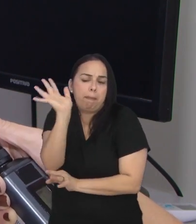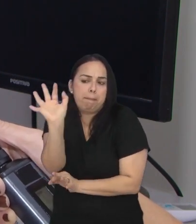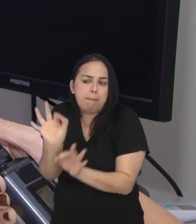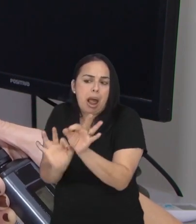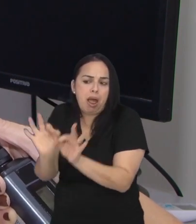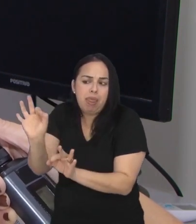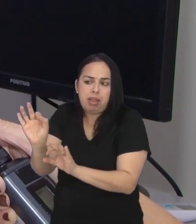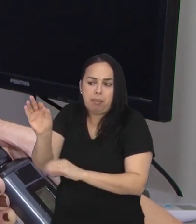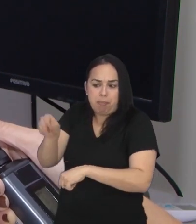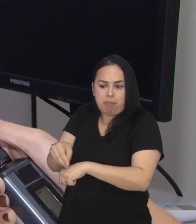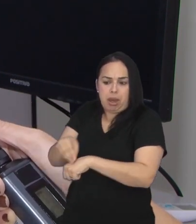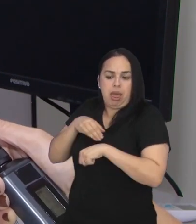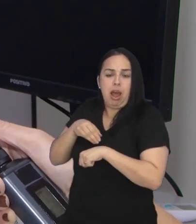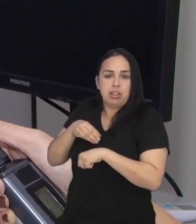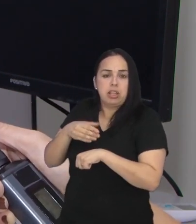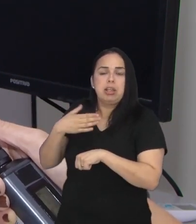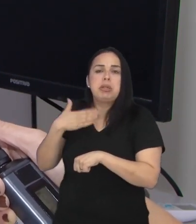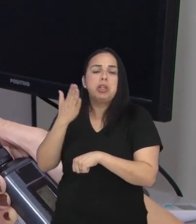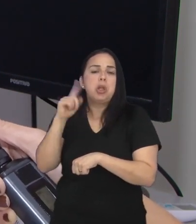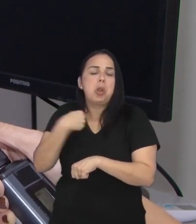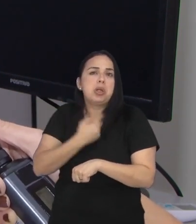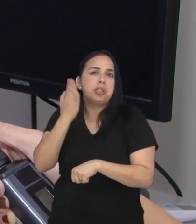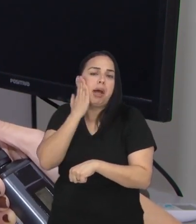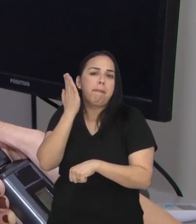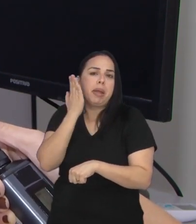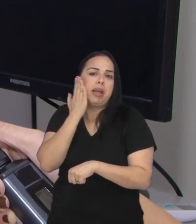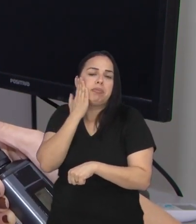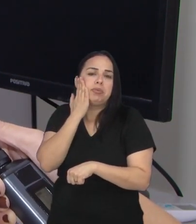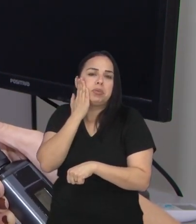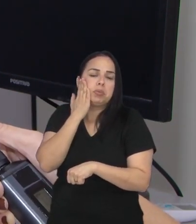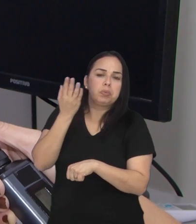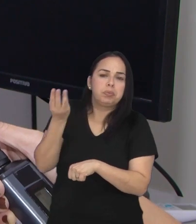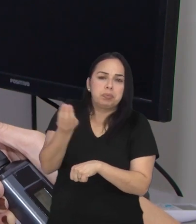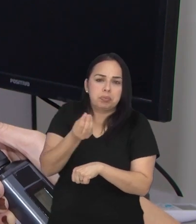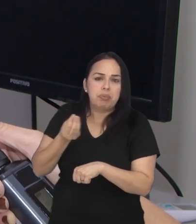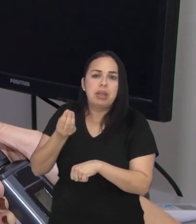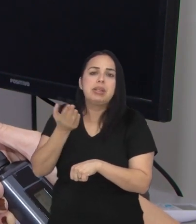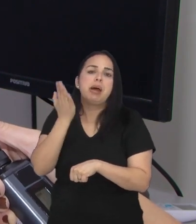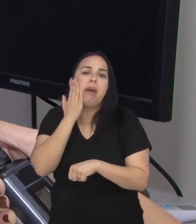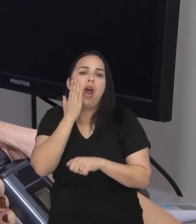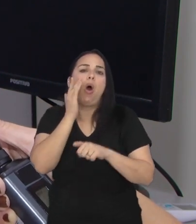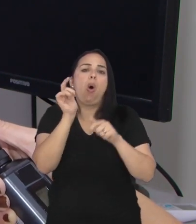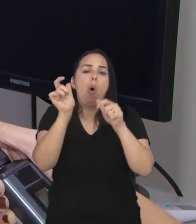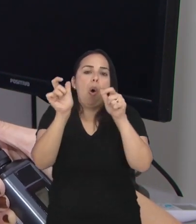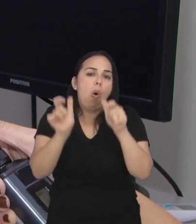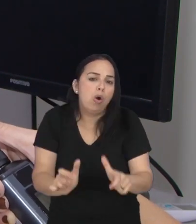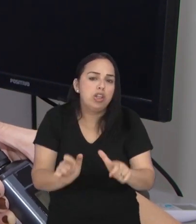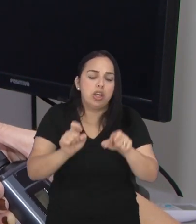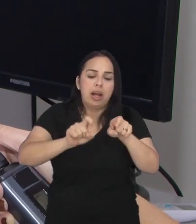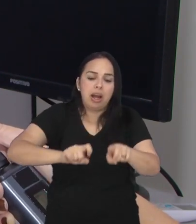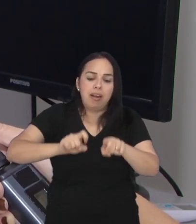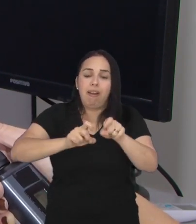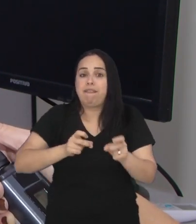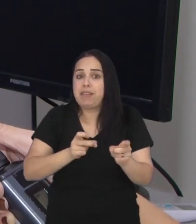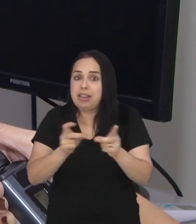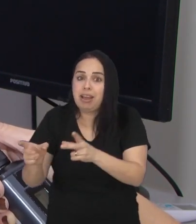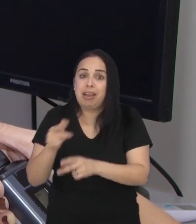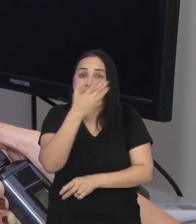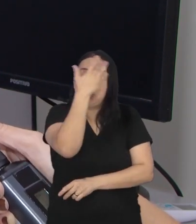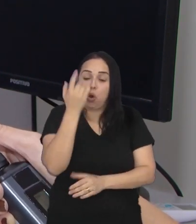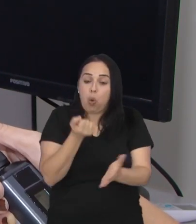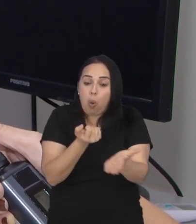ou perdão da pena. Na mesma categoria também estão a indução ou auxílio ao suicídio e automutilação,